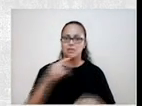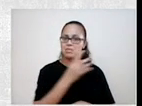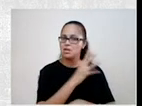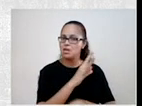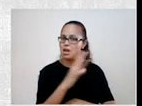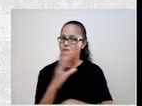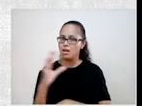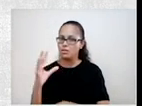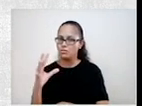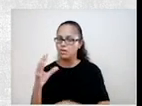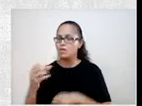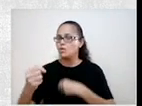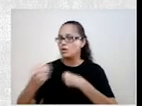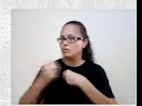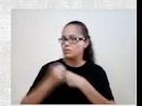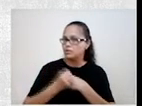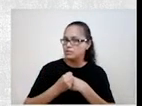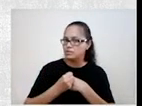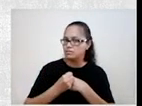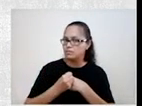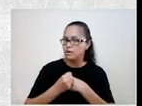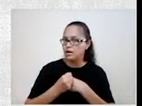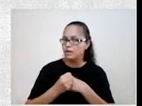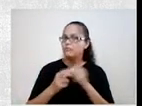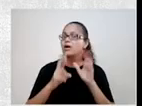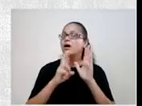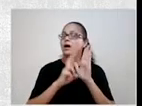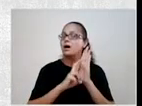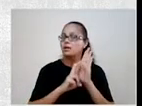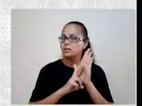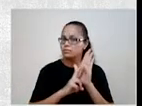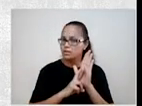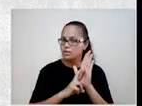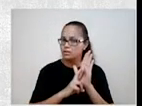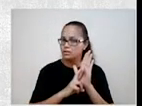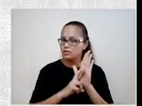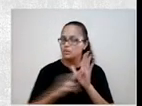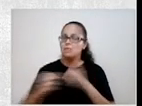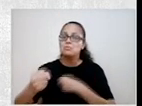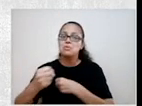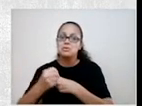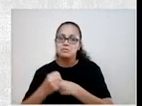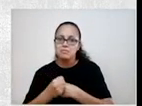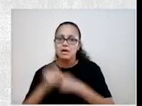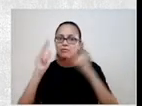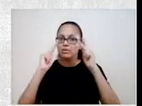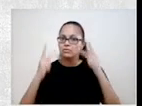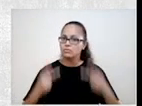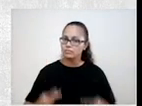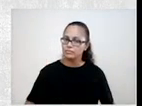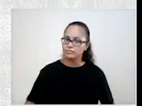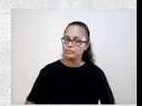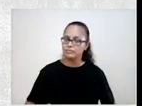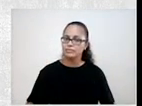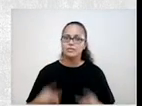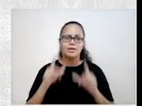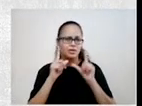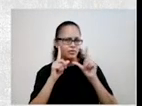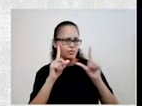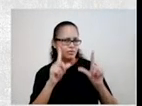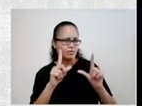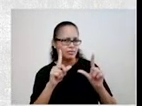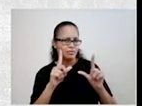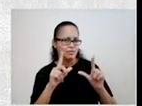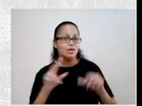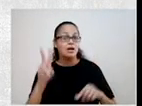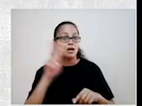o que aproximava as representações divinas dos seres humanos. Observem a imagem ao lado, né? Que é a